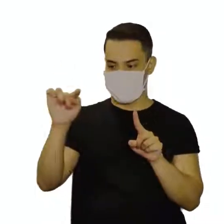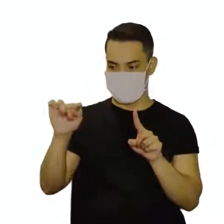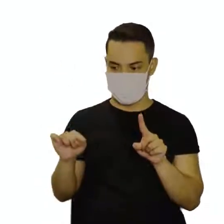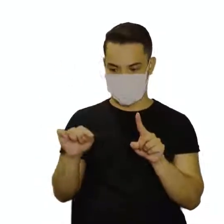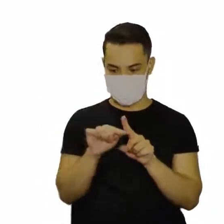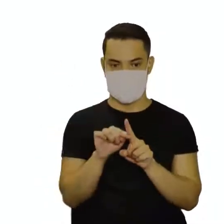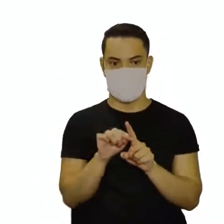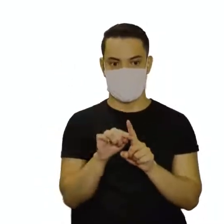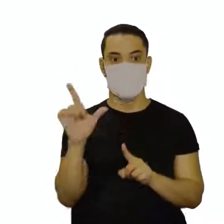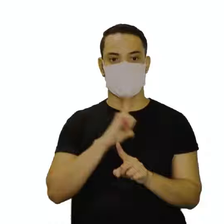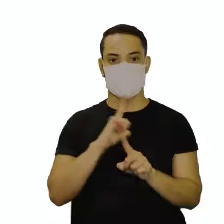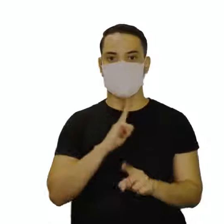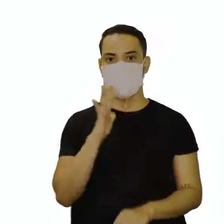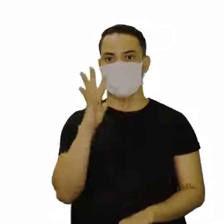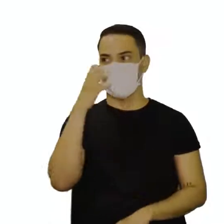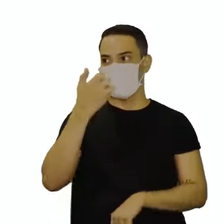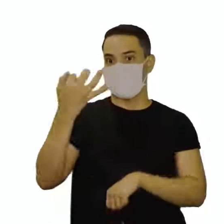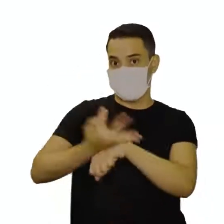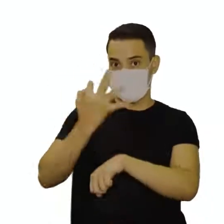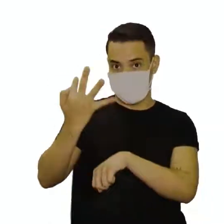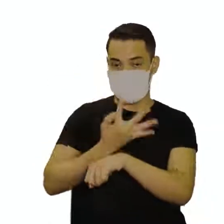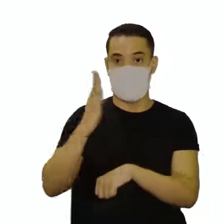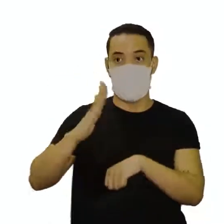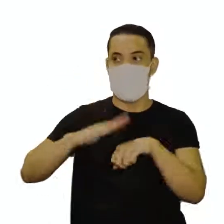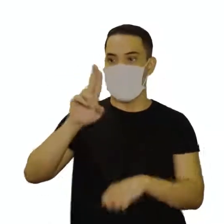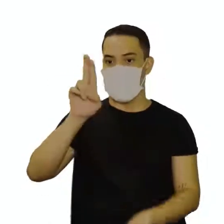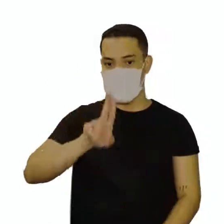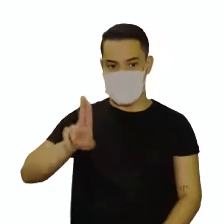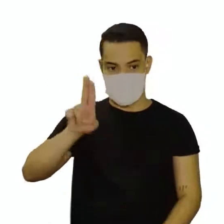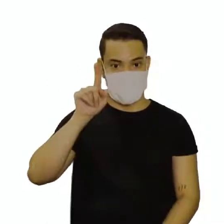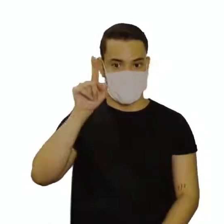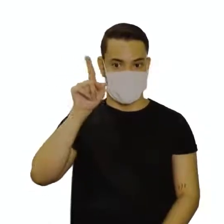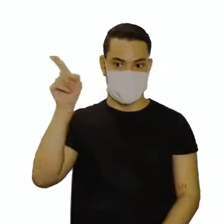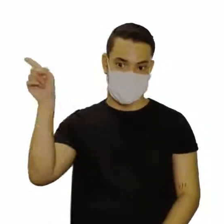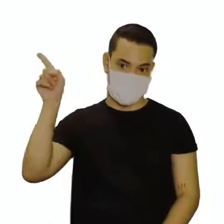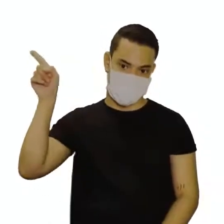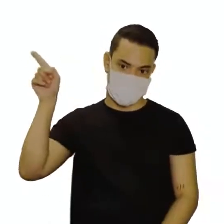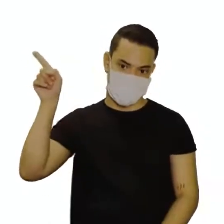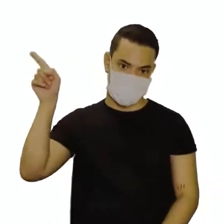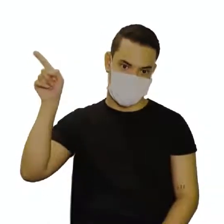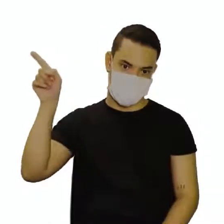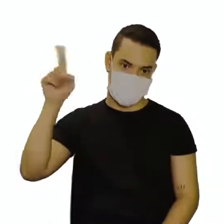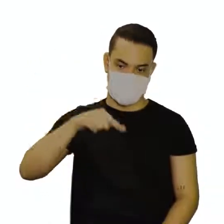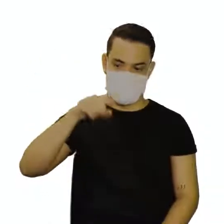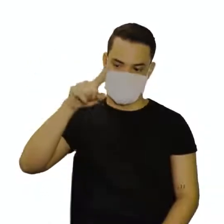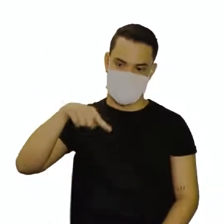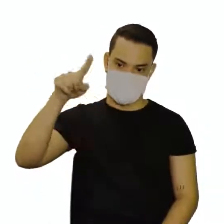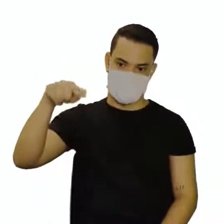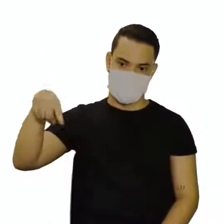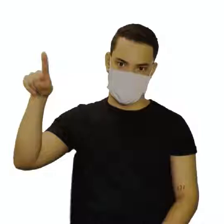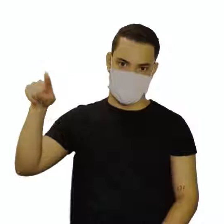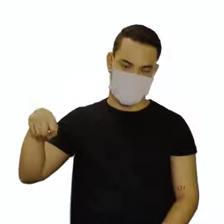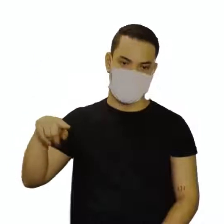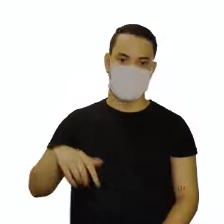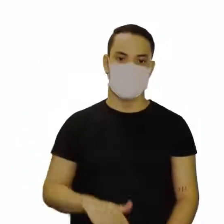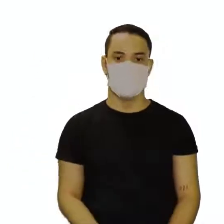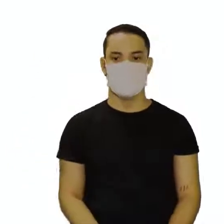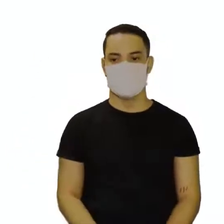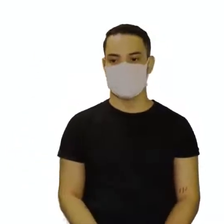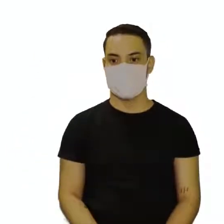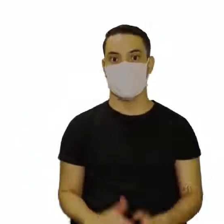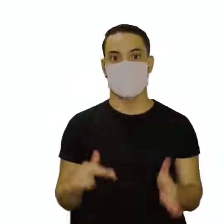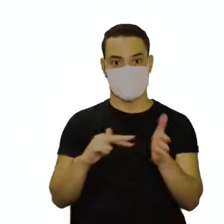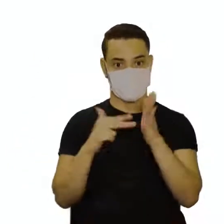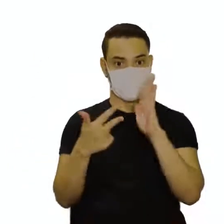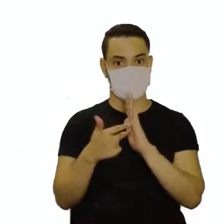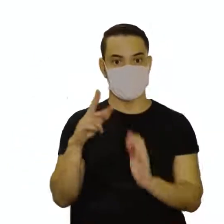tem uma certa resistência. Mas o mais utilizado é o que está na figura. Então aqui